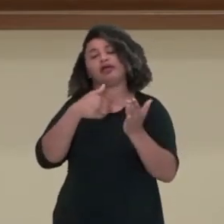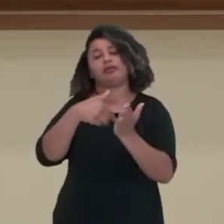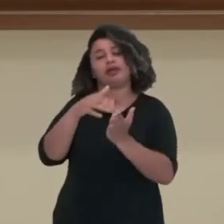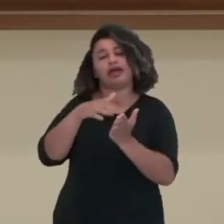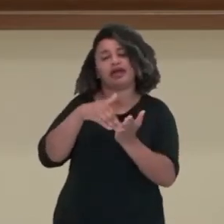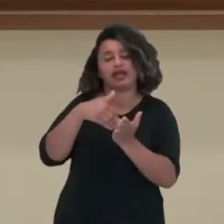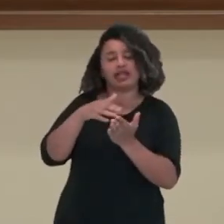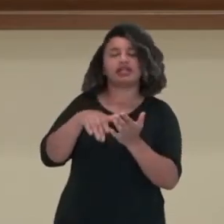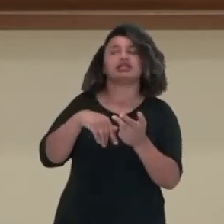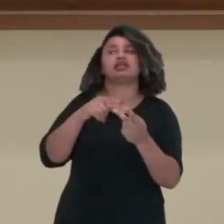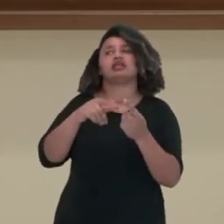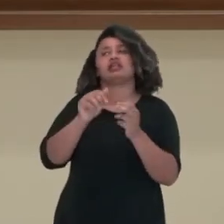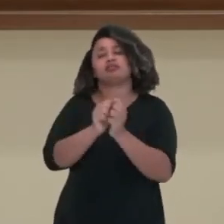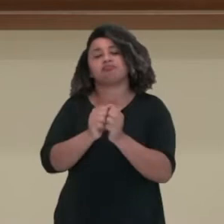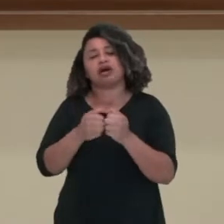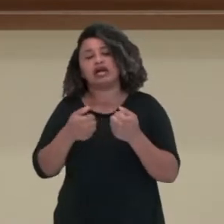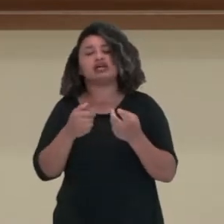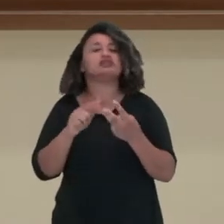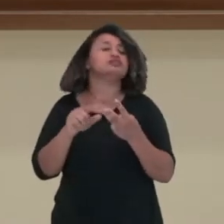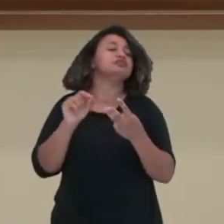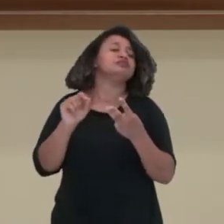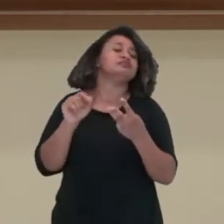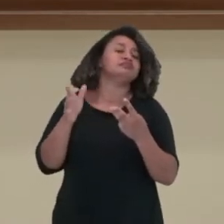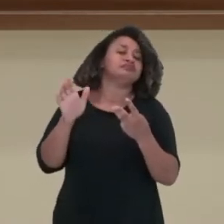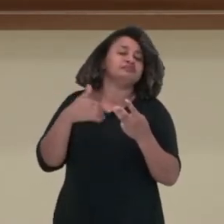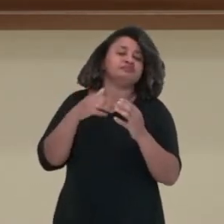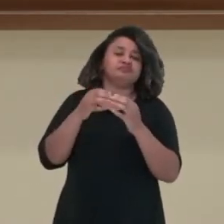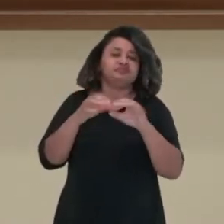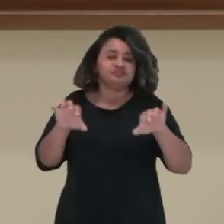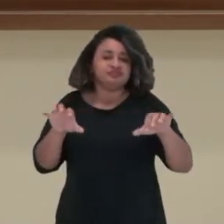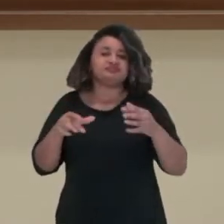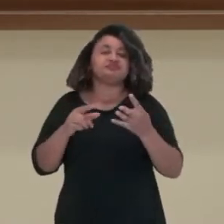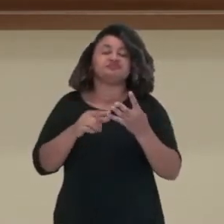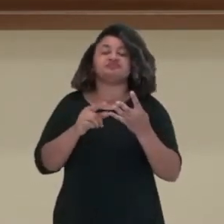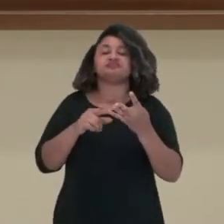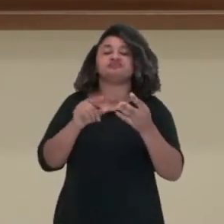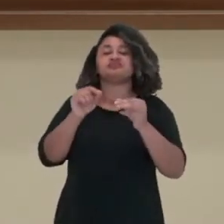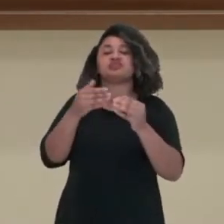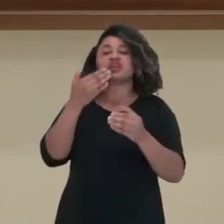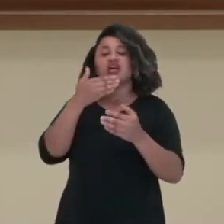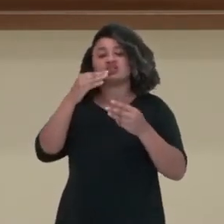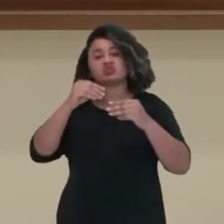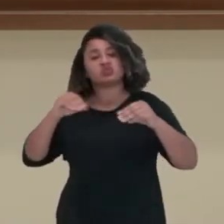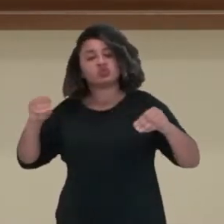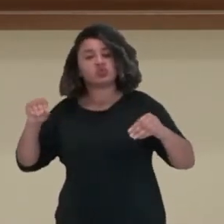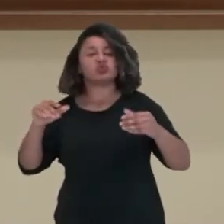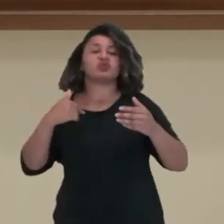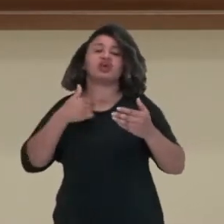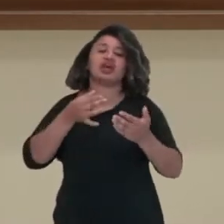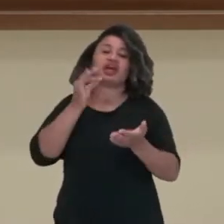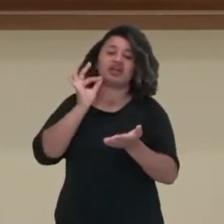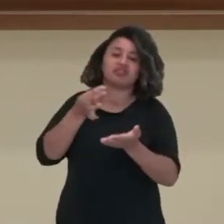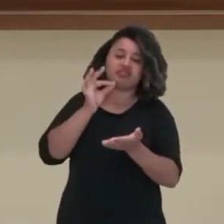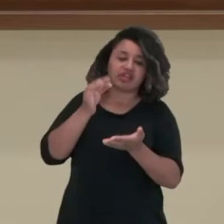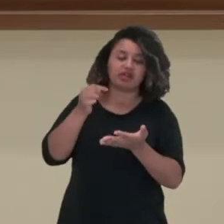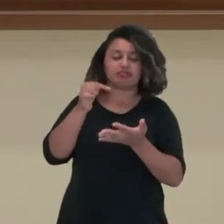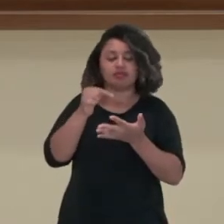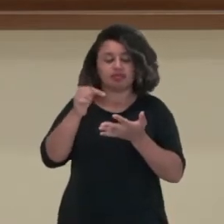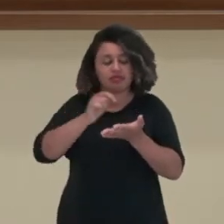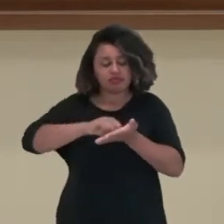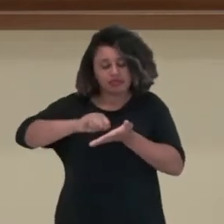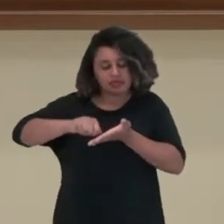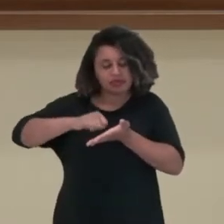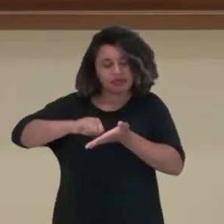margarina, daí pão, que mais? Ovos, que mais? Açúcar, café e tal